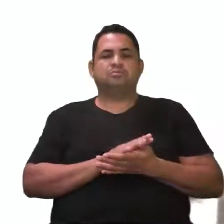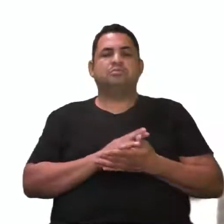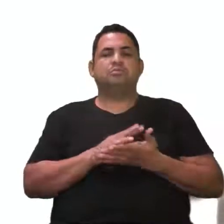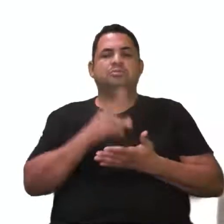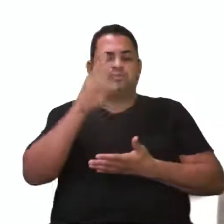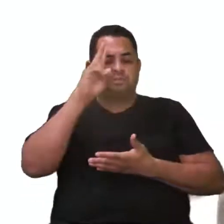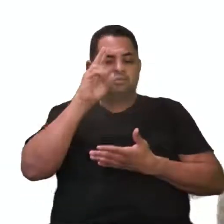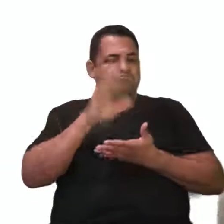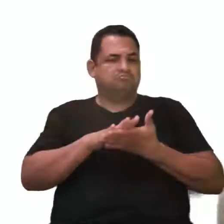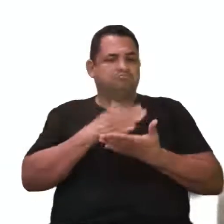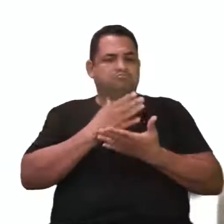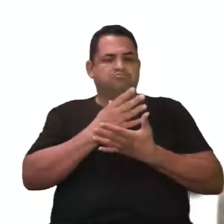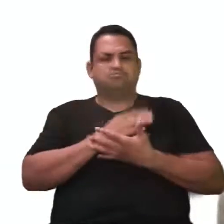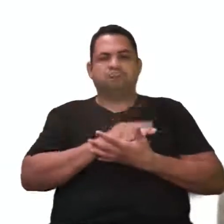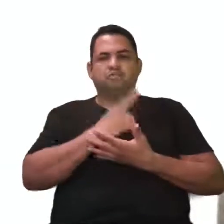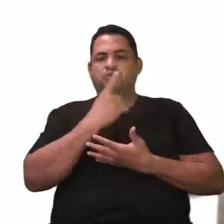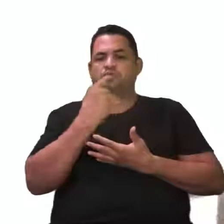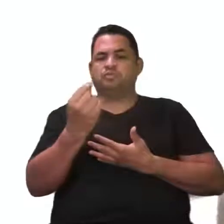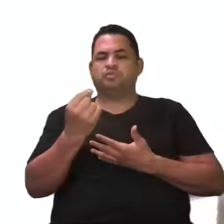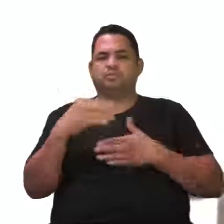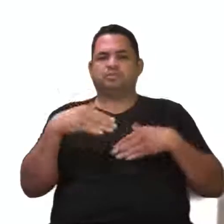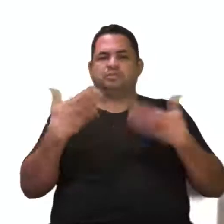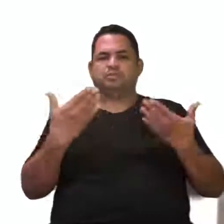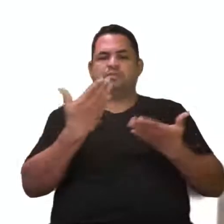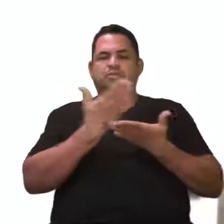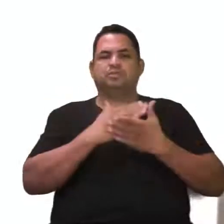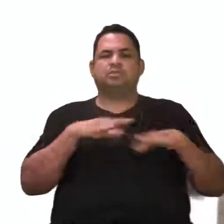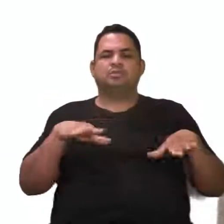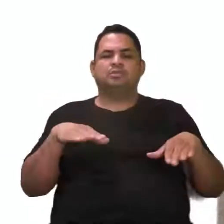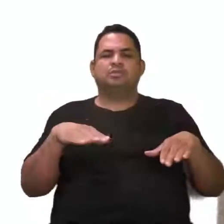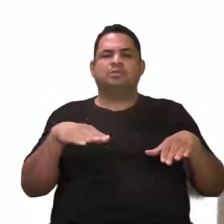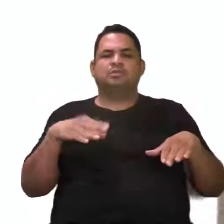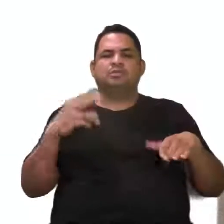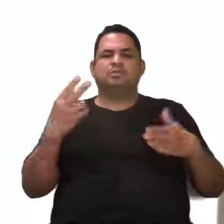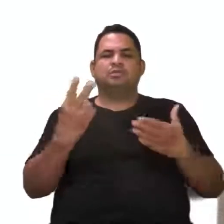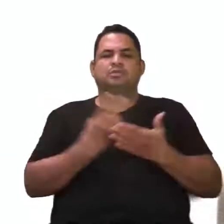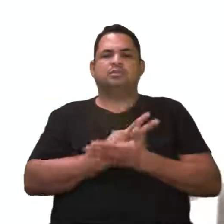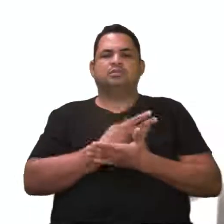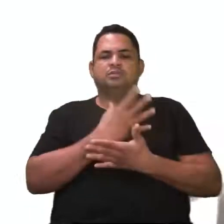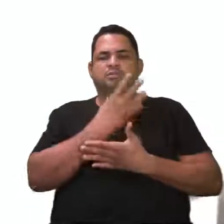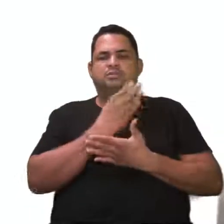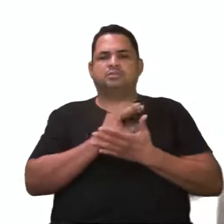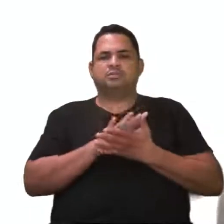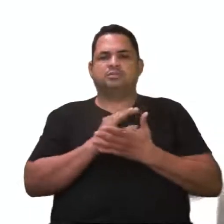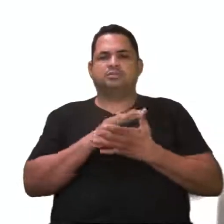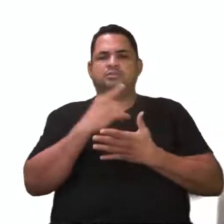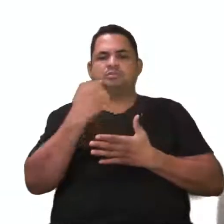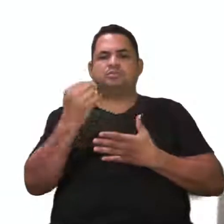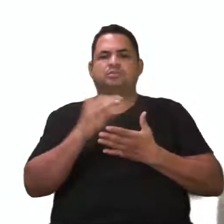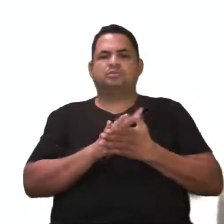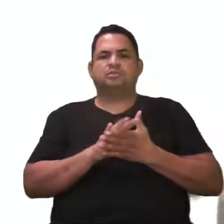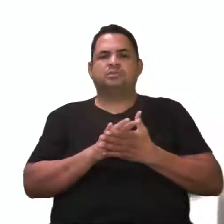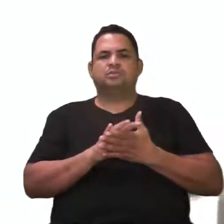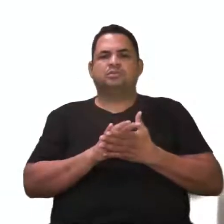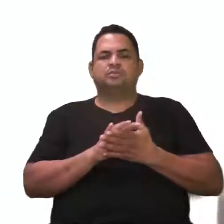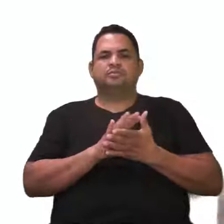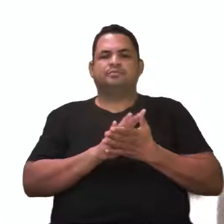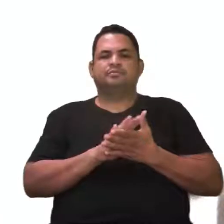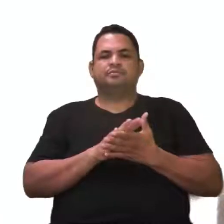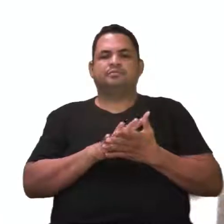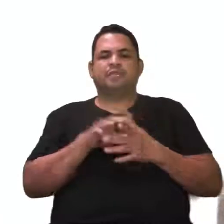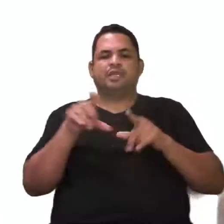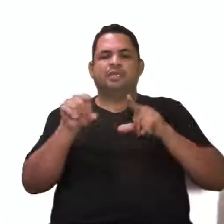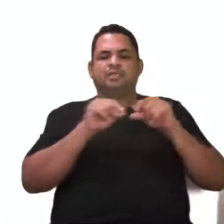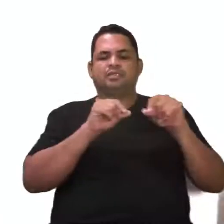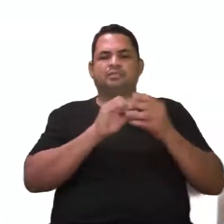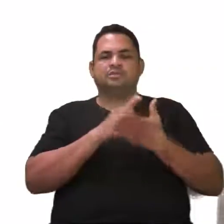Pois é, desapareceram. E aí acaba acontecendo que eles desaparecem e sobressai-se aí, ou é